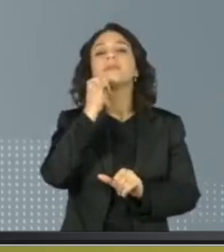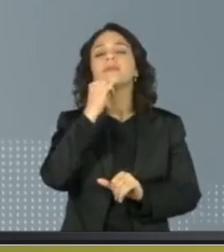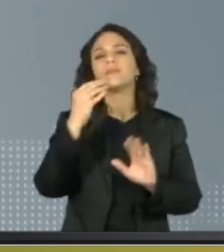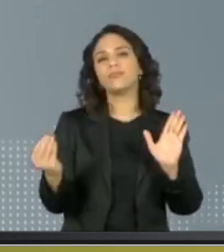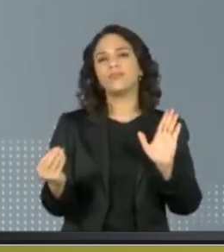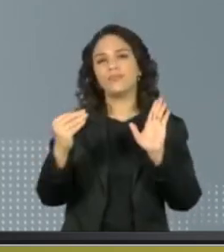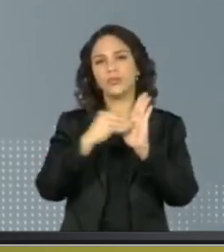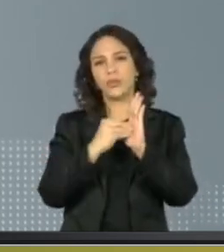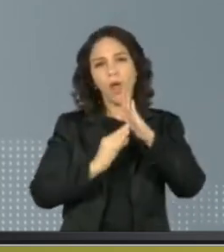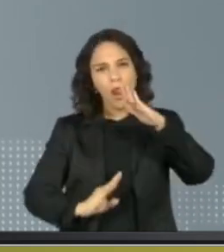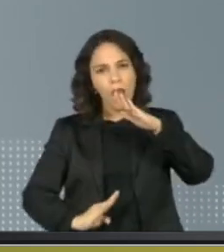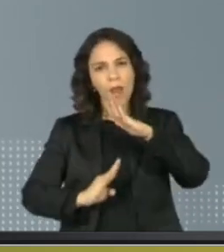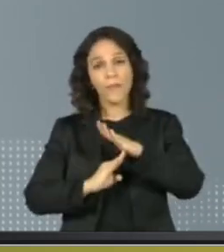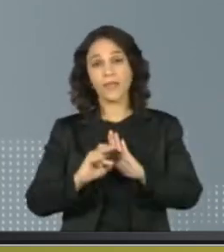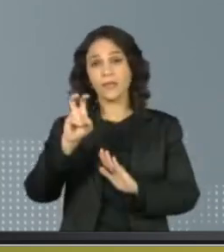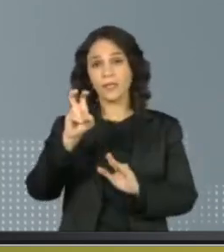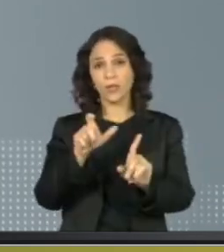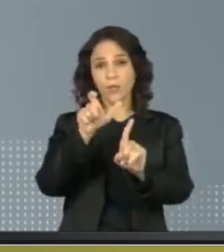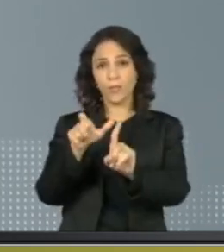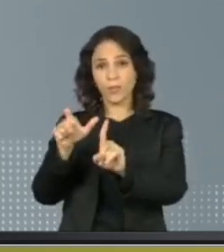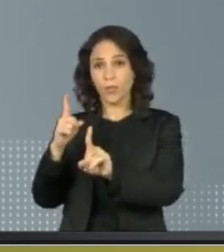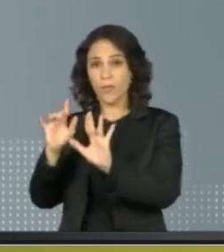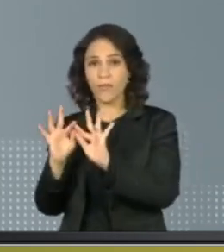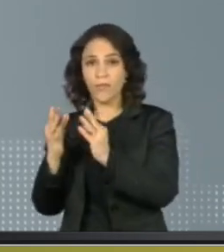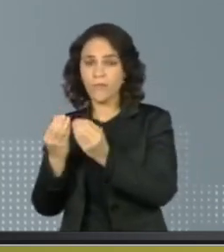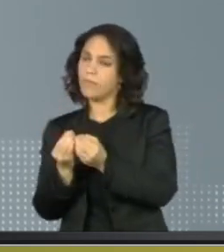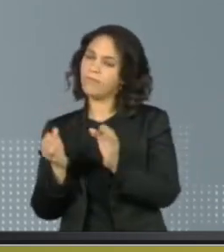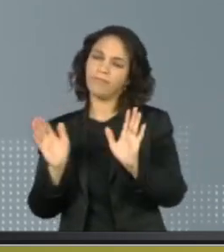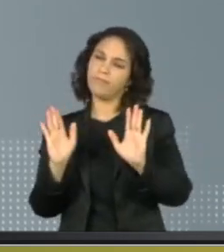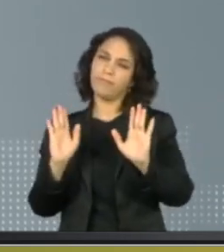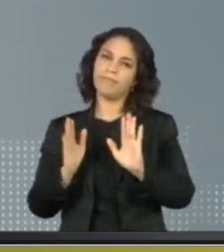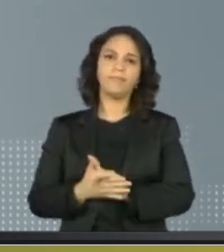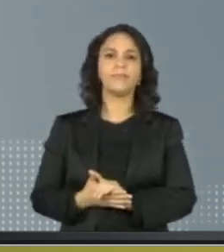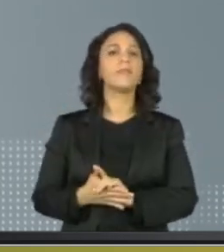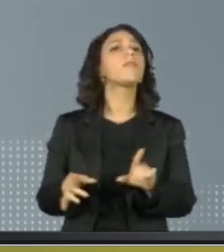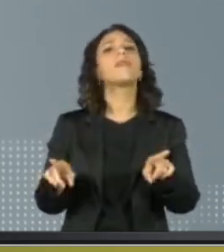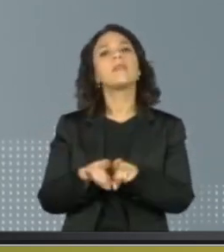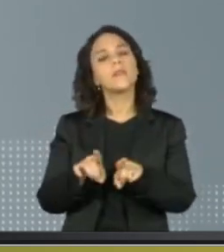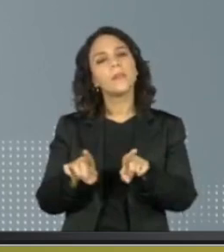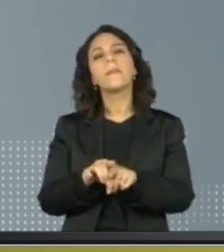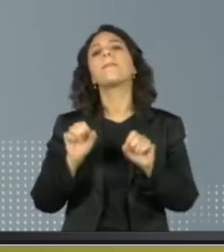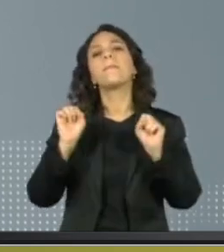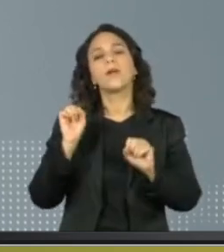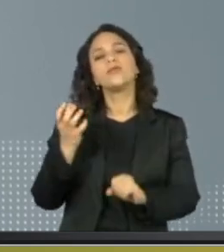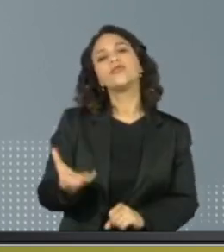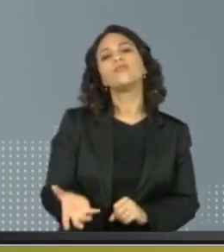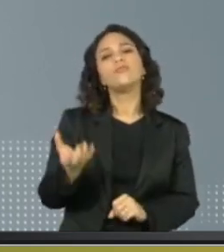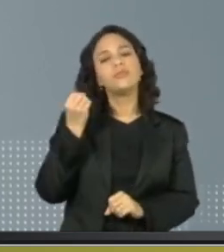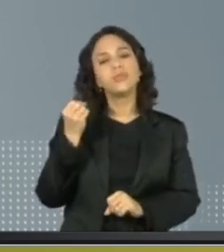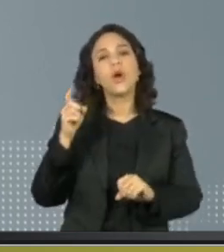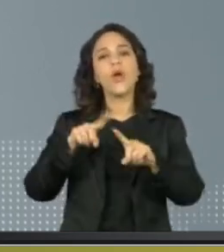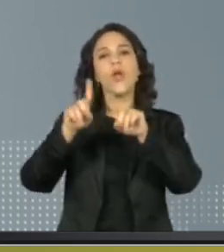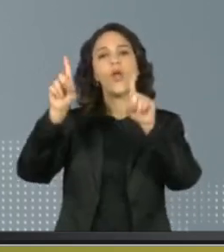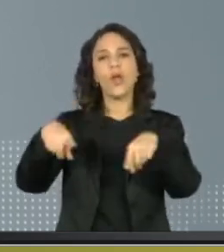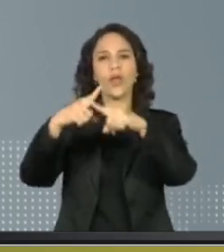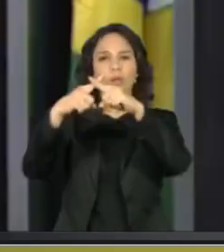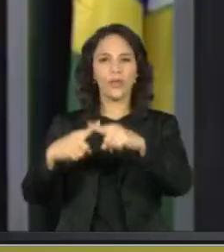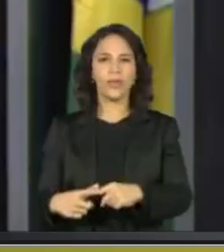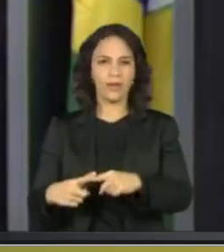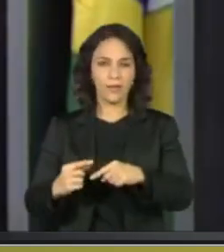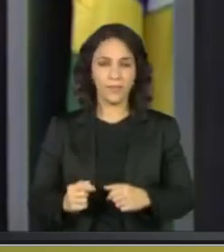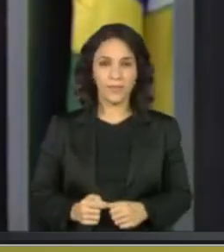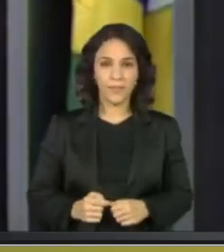não haverá mais o limite de 5 beneficiários por família. Além disso, o benefício poderá ser sacado em dinheiro nas casas